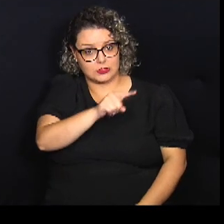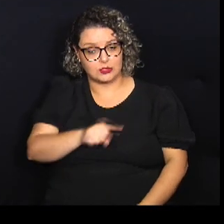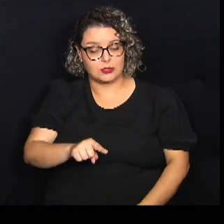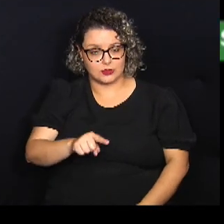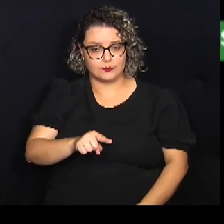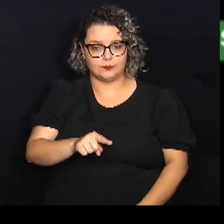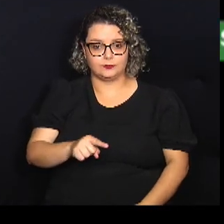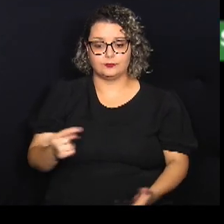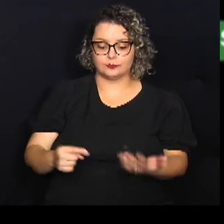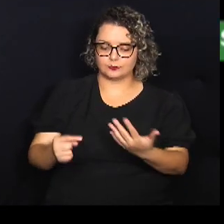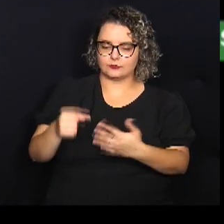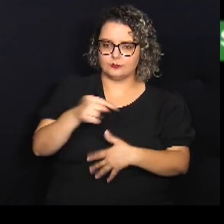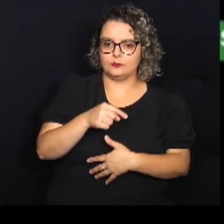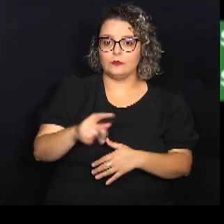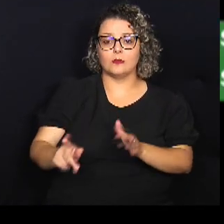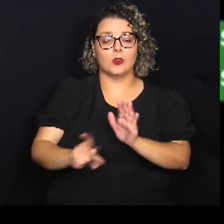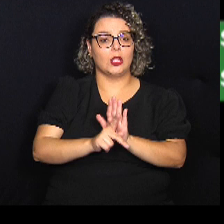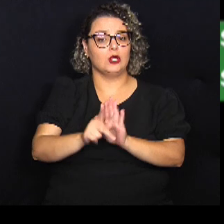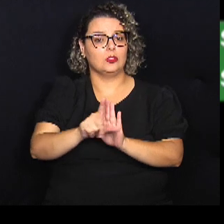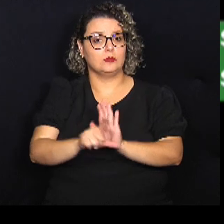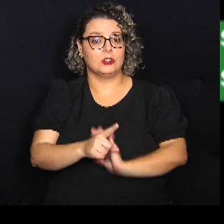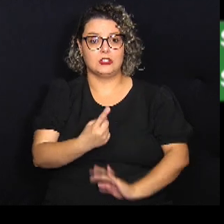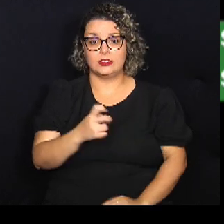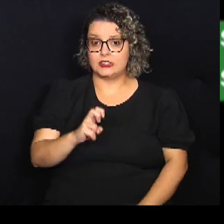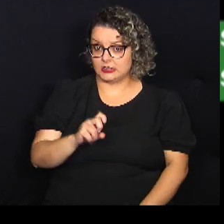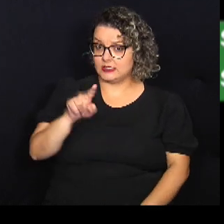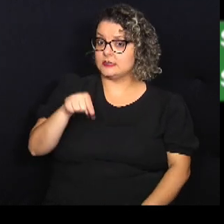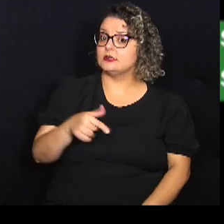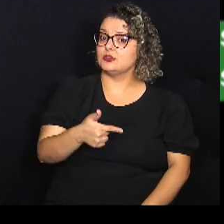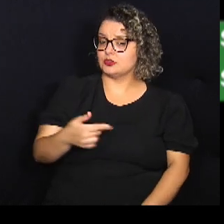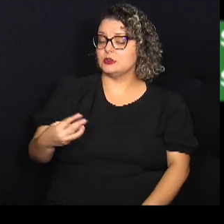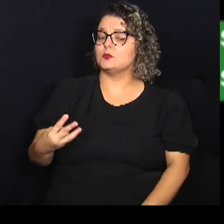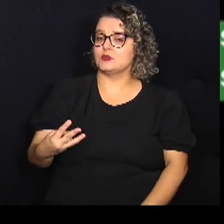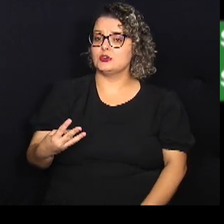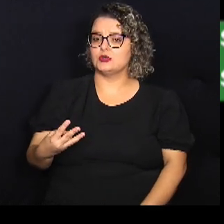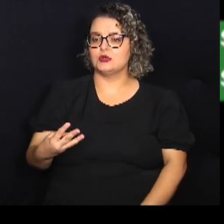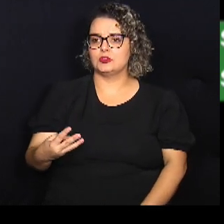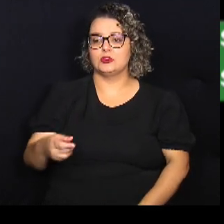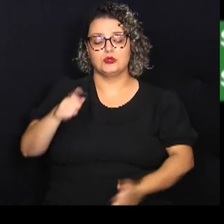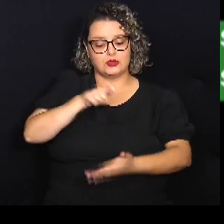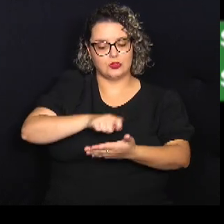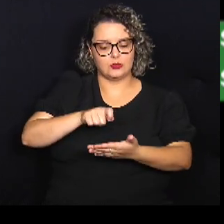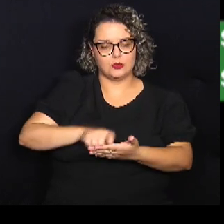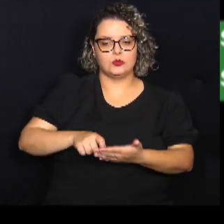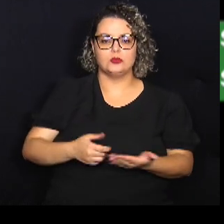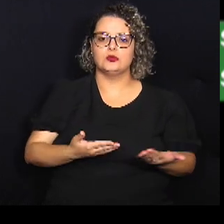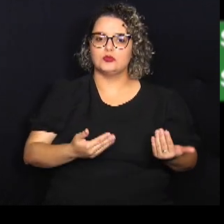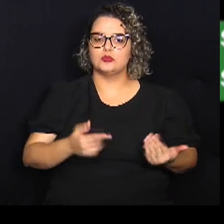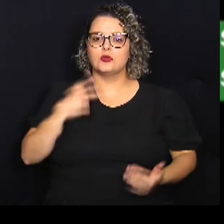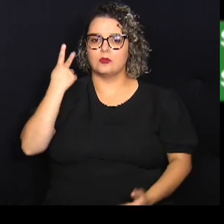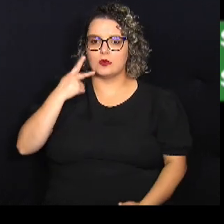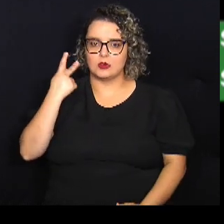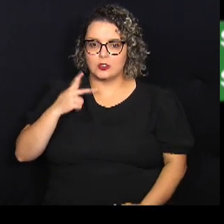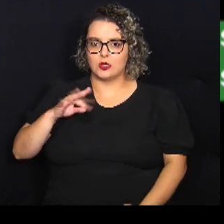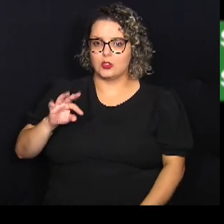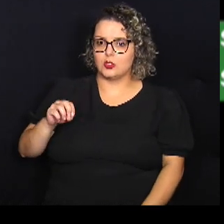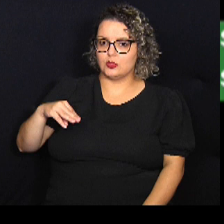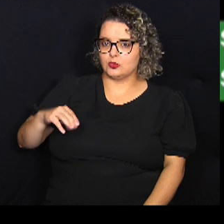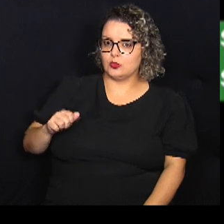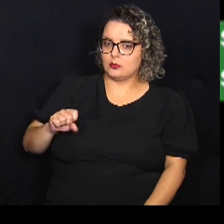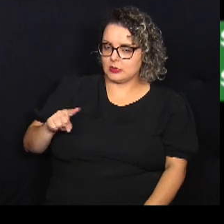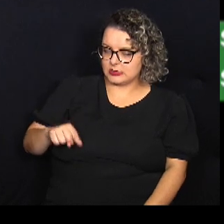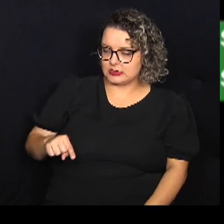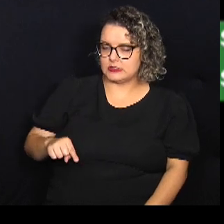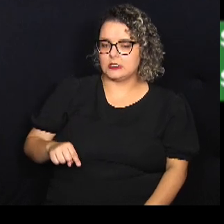Entre eles, o projeto de lei 15 de 2023, de autoria do jovem vereador Thomas Siqueira,